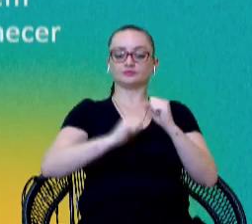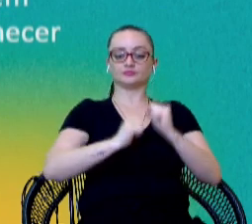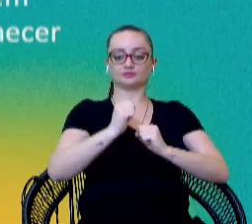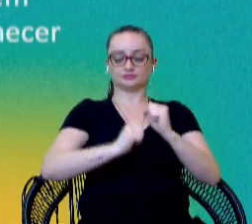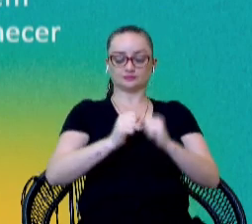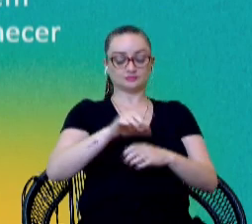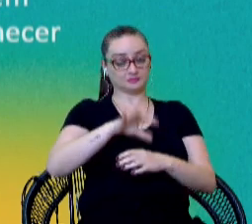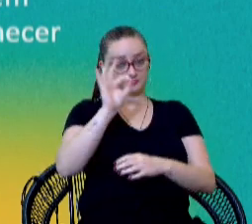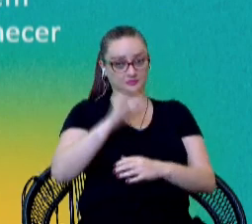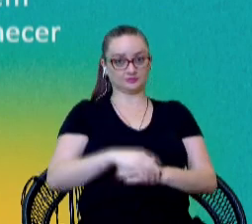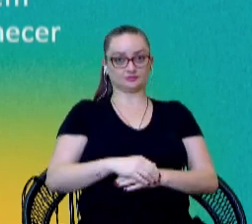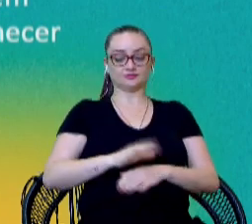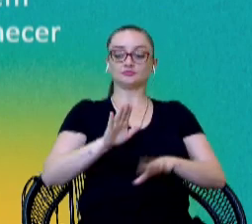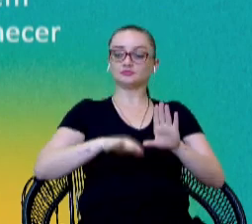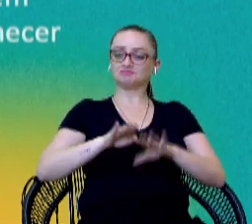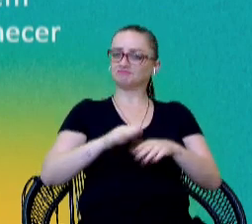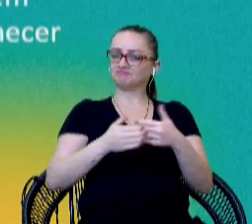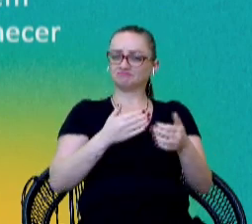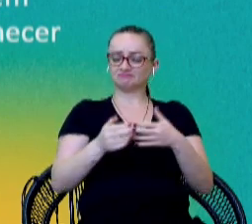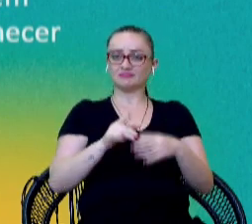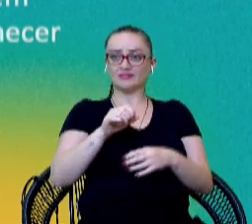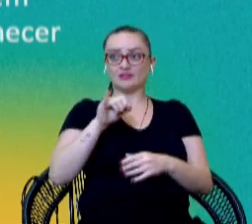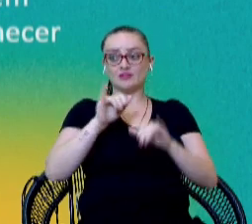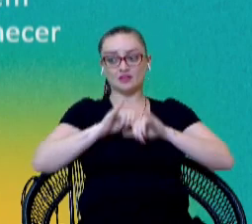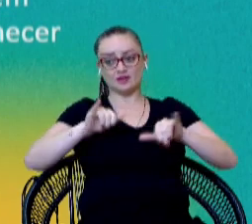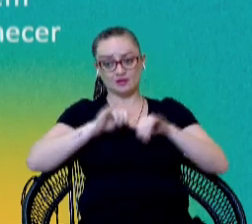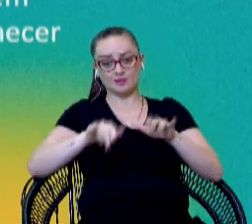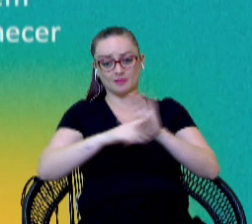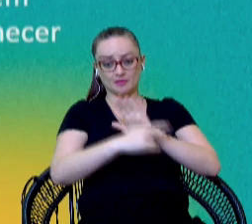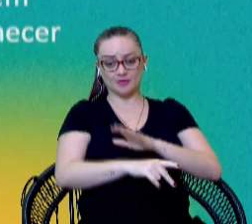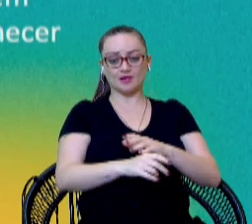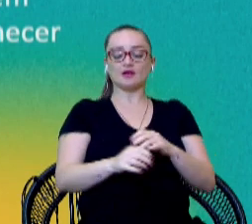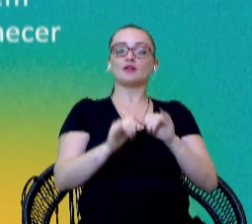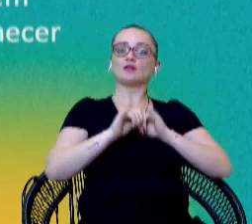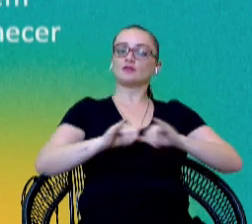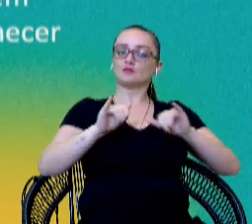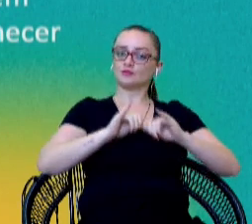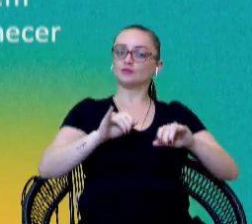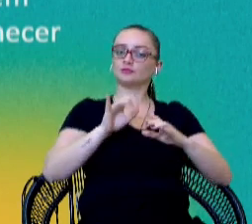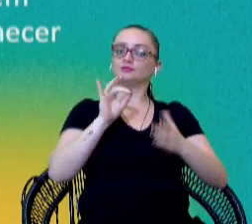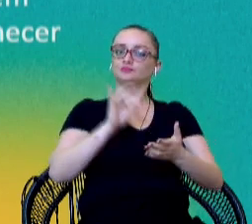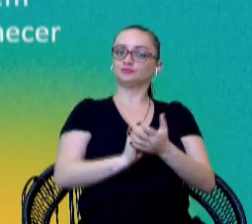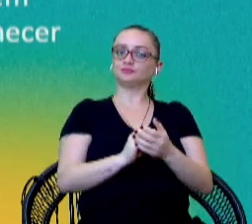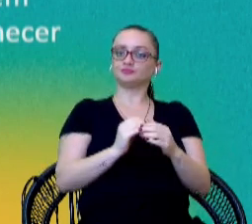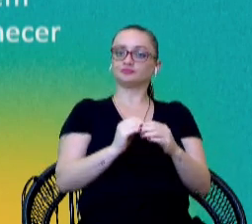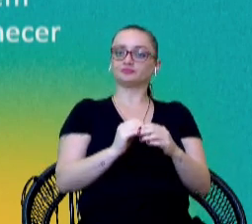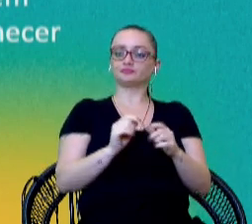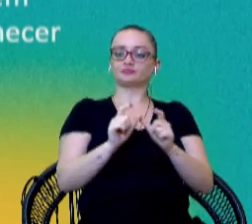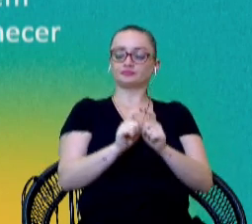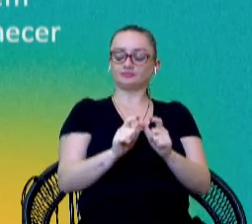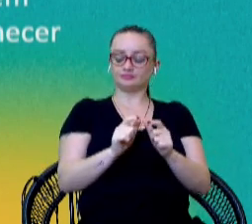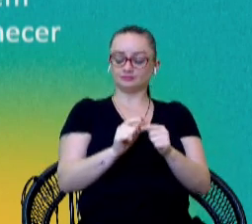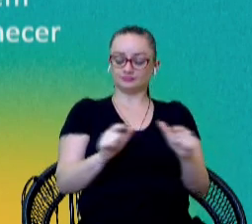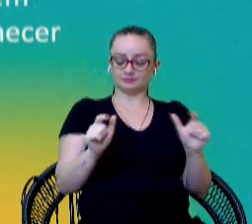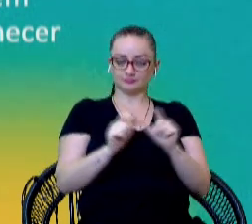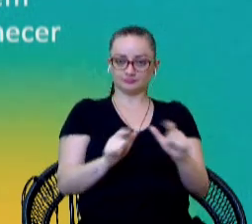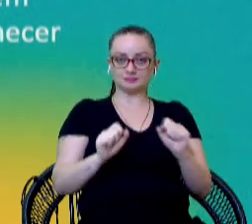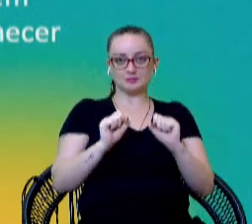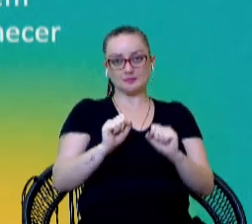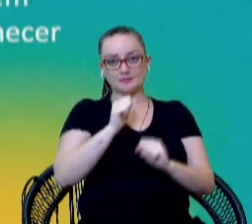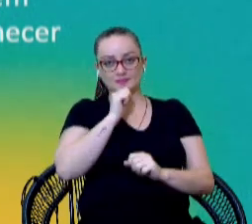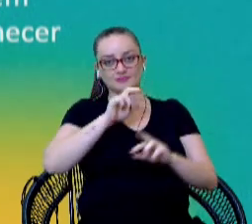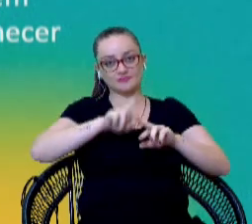que escolhe, vai depender muito. Se você está fazendo uma campanha específica de produtos, específicas de uma linha, por exemplo, está